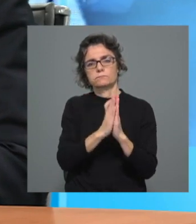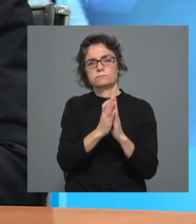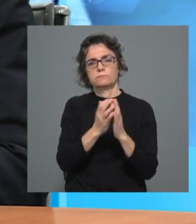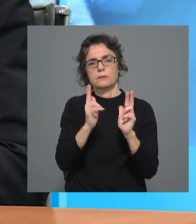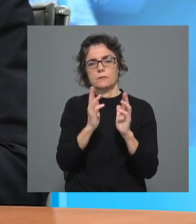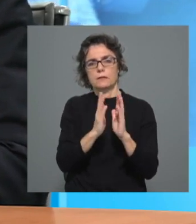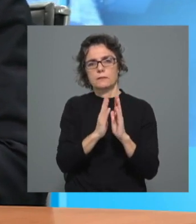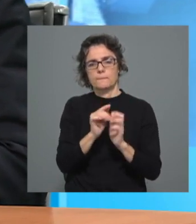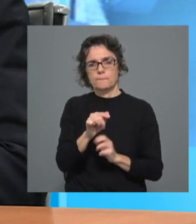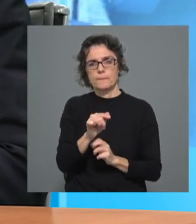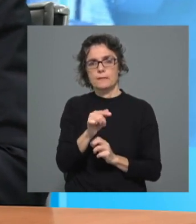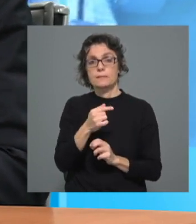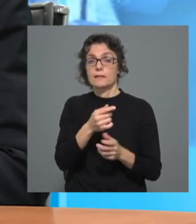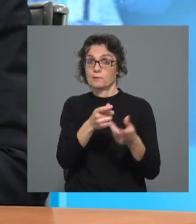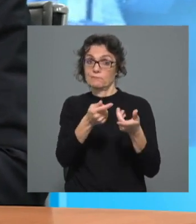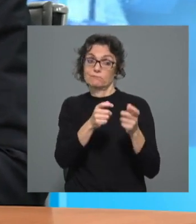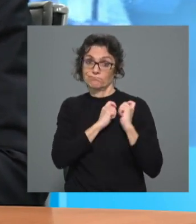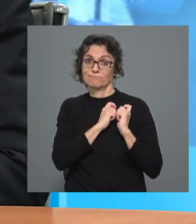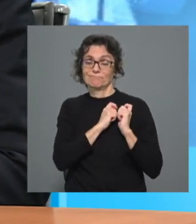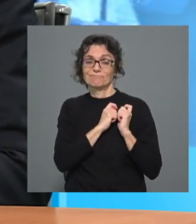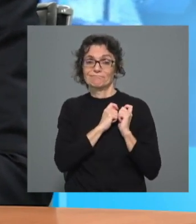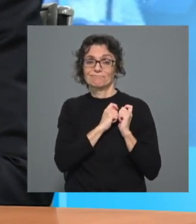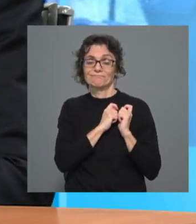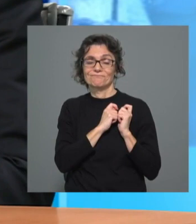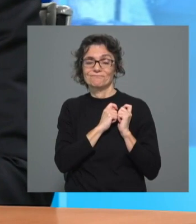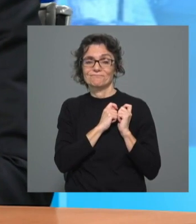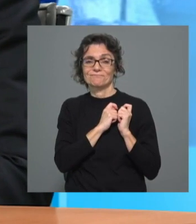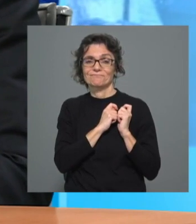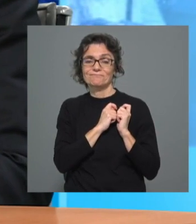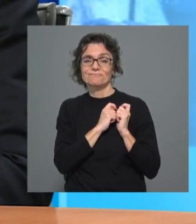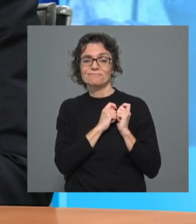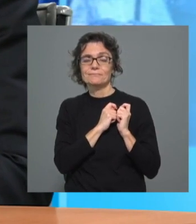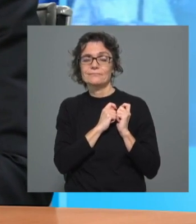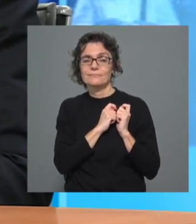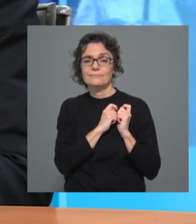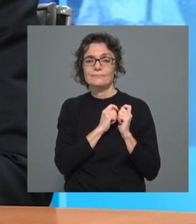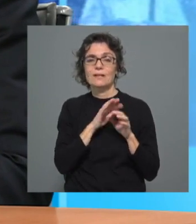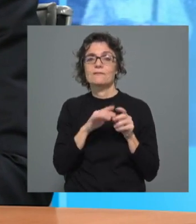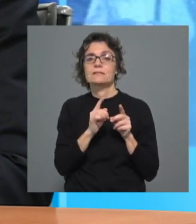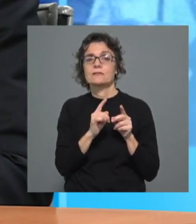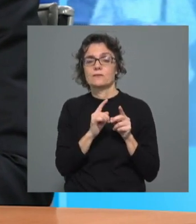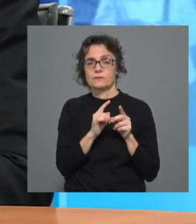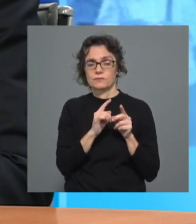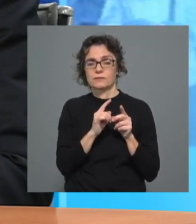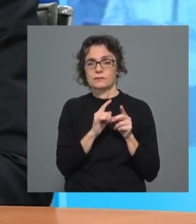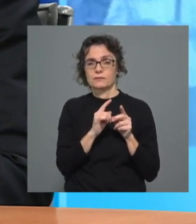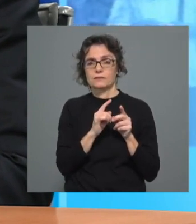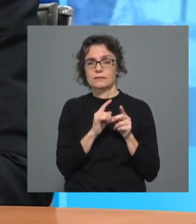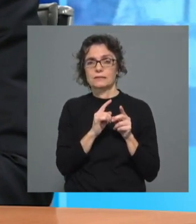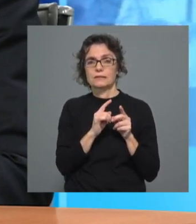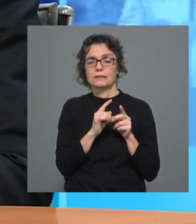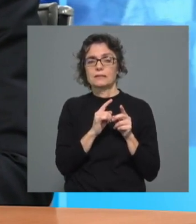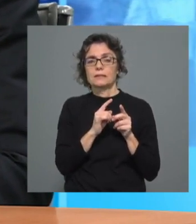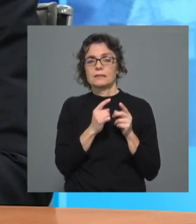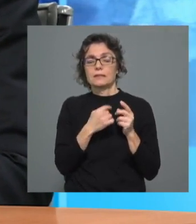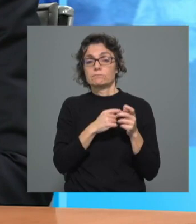foi-me dada a tarefa, por assim dizer, em nome do grupo, de dizer a quem estivesse